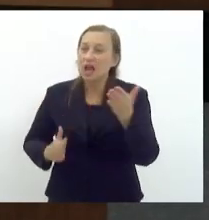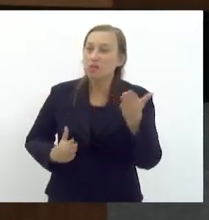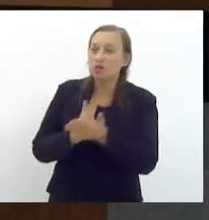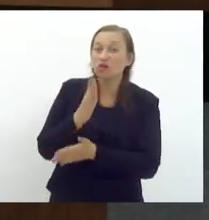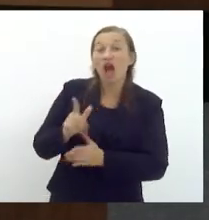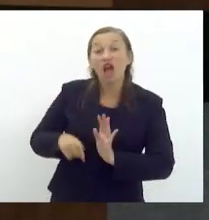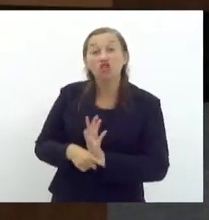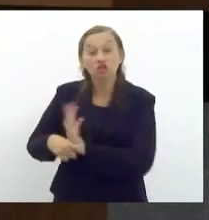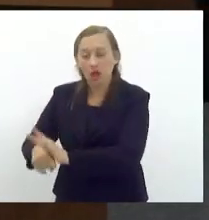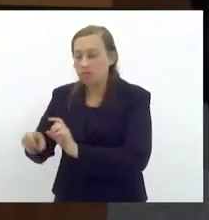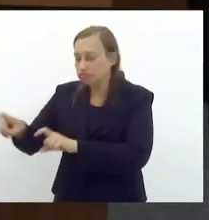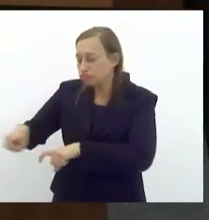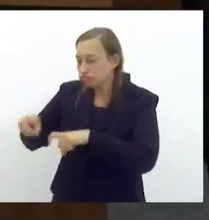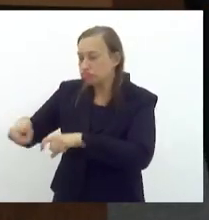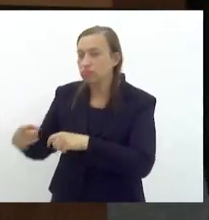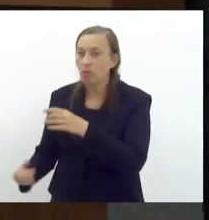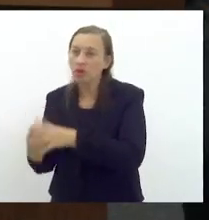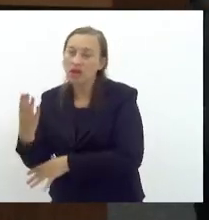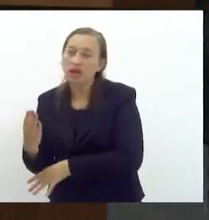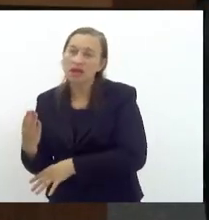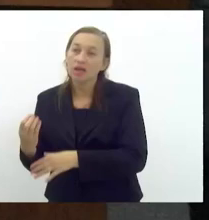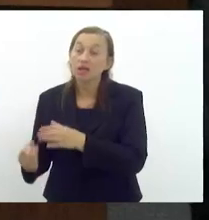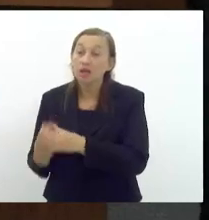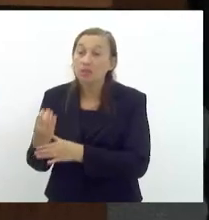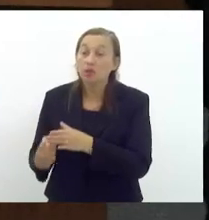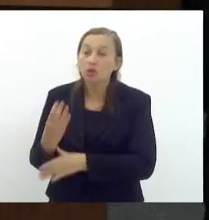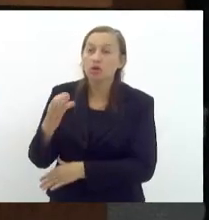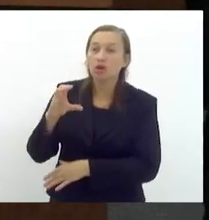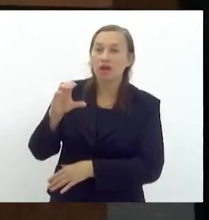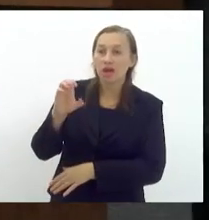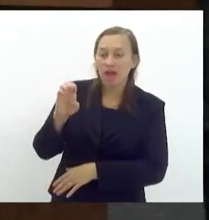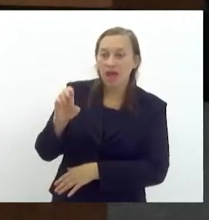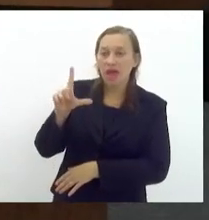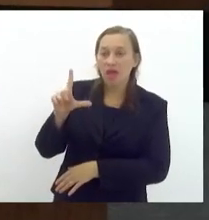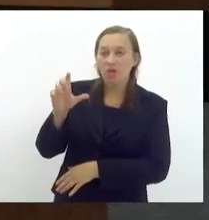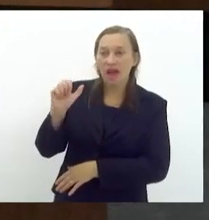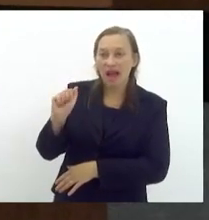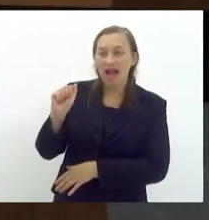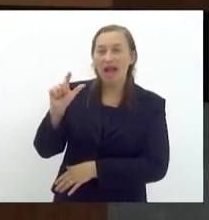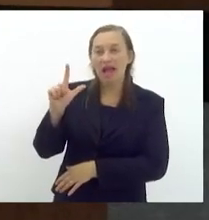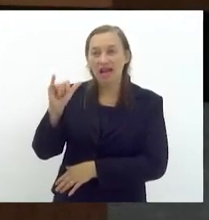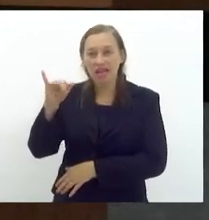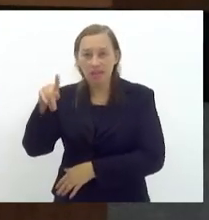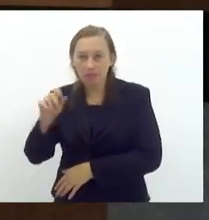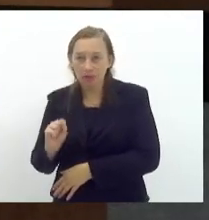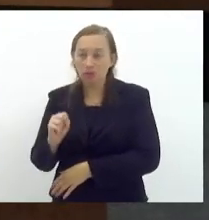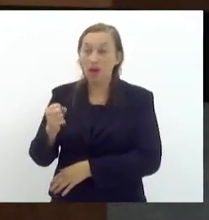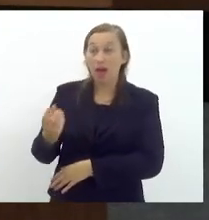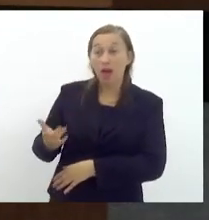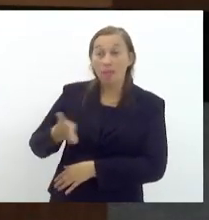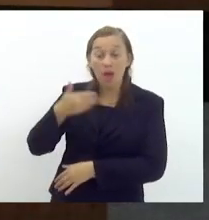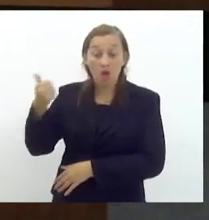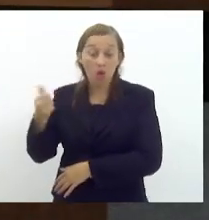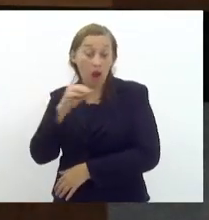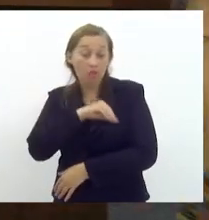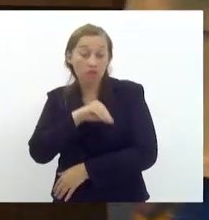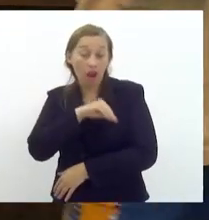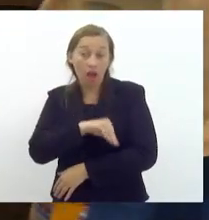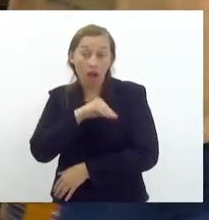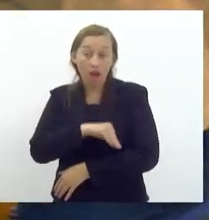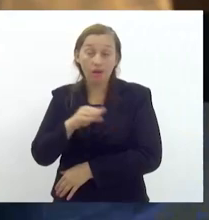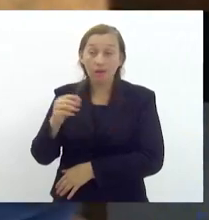rural que produz eucalipto a melhorar a sua capacidade de investimento e produção para que a copa